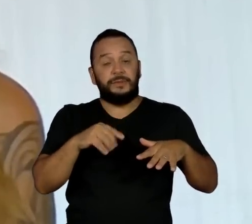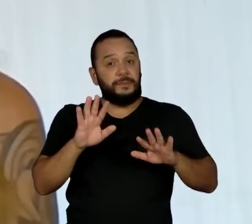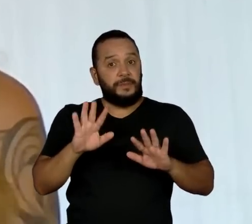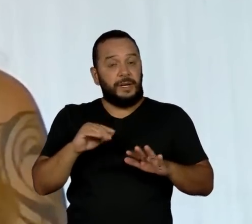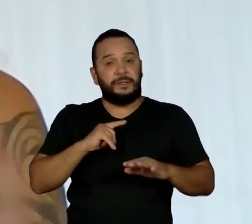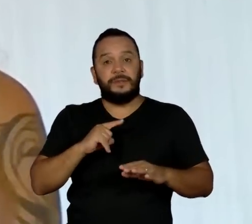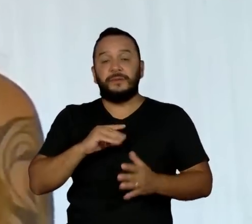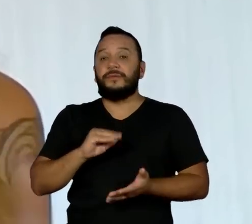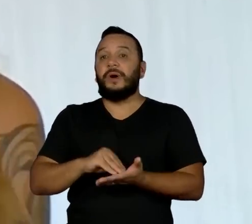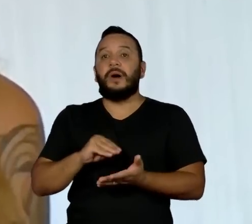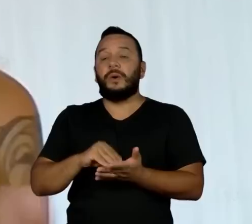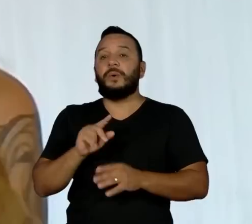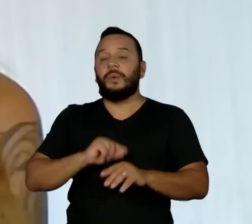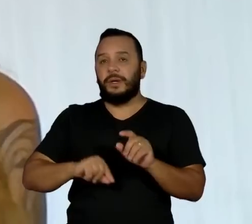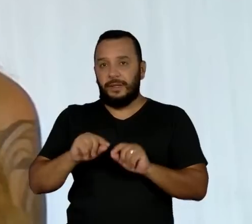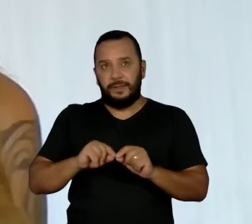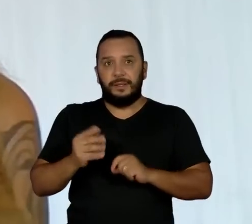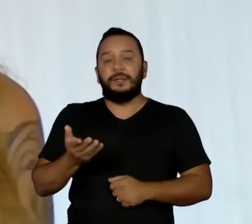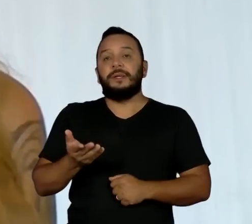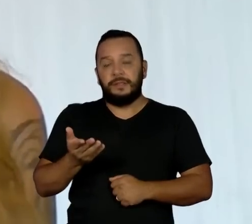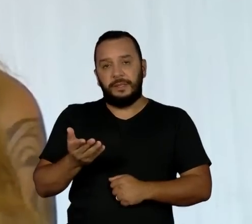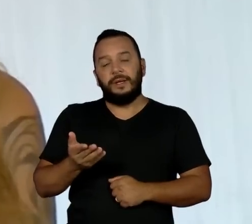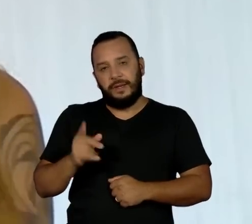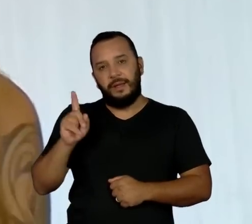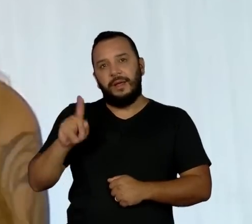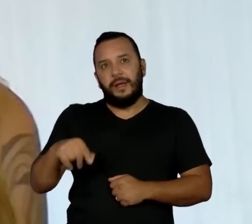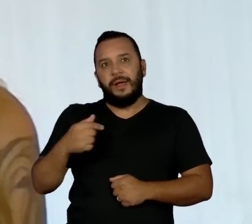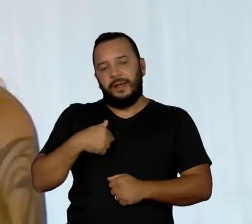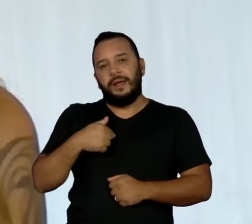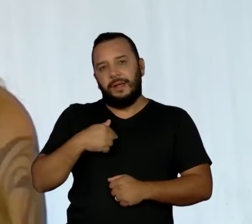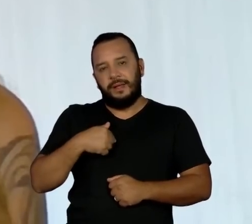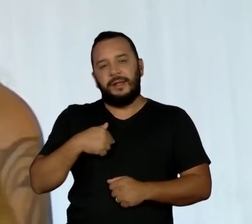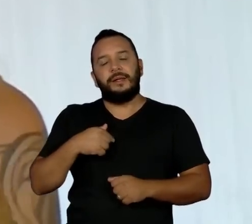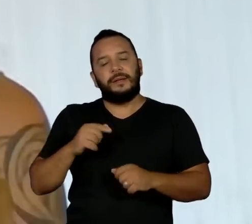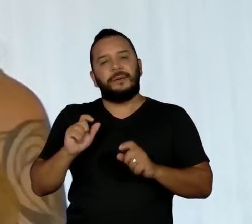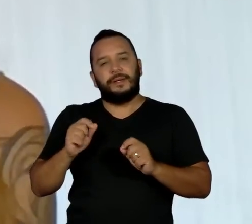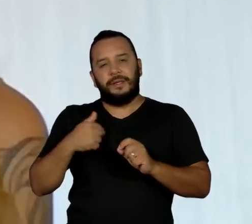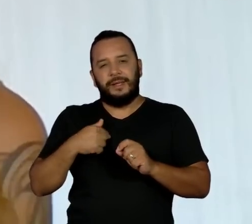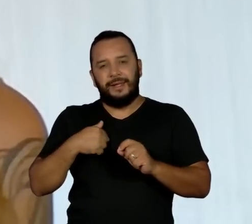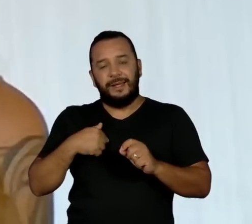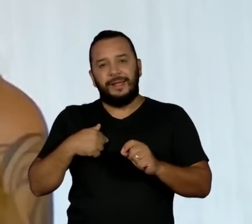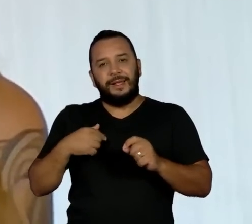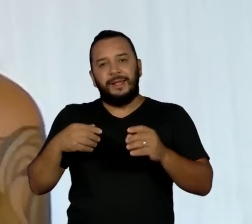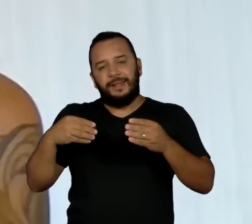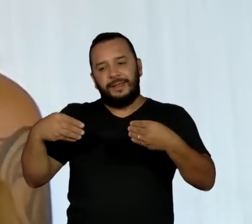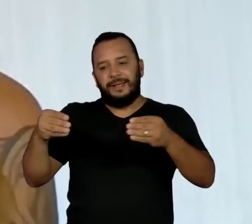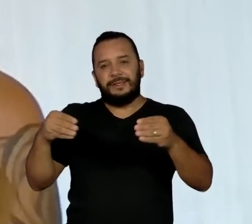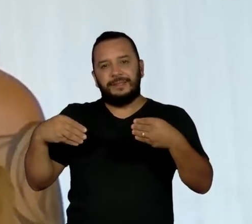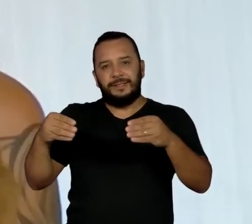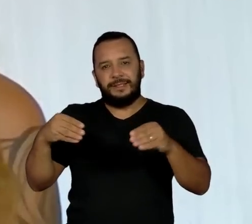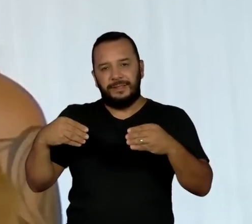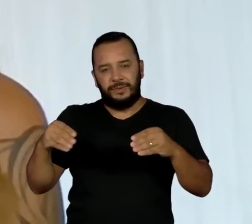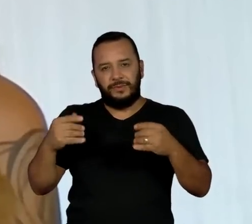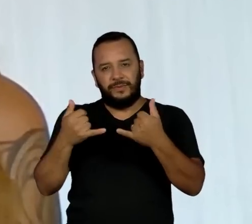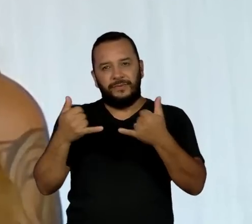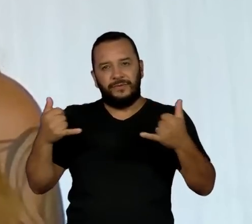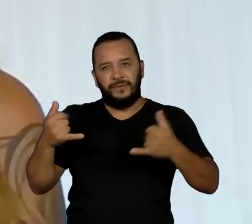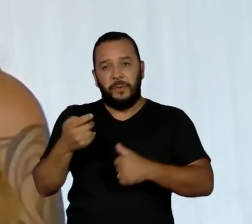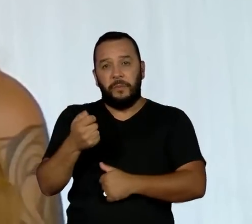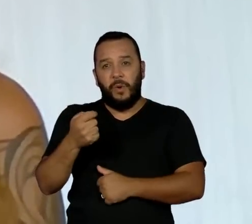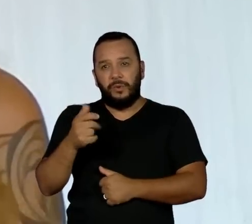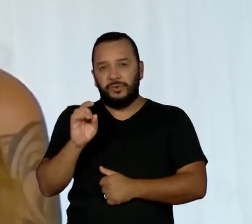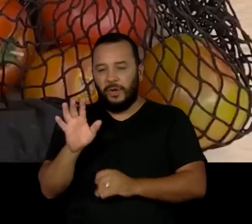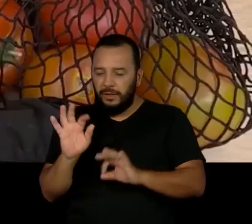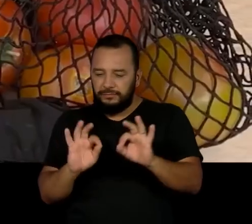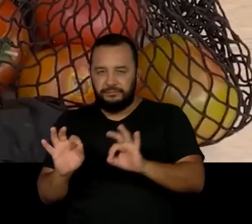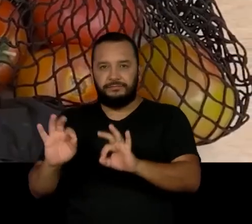elementos a mais, que é para compor essa estrutura, que é o mínimo de tecido possível e o mínimo de cordão possível, só para realmente estruturar